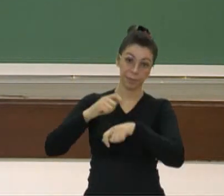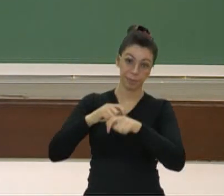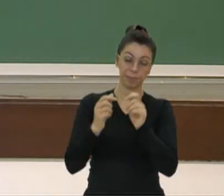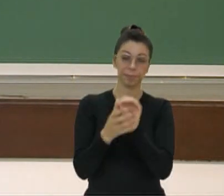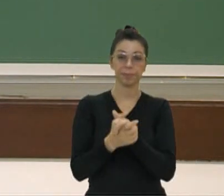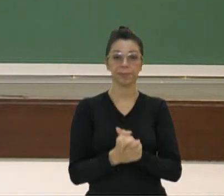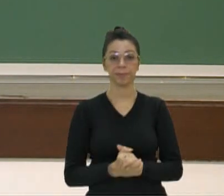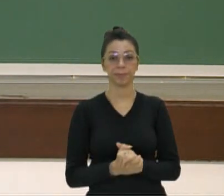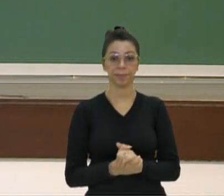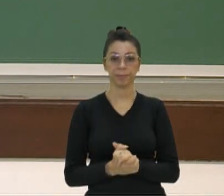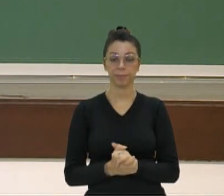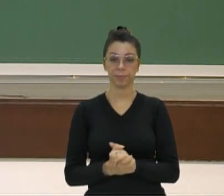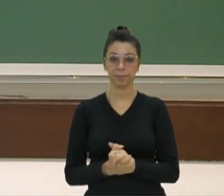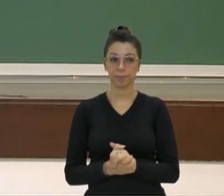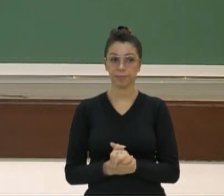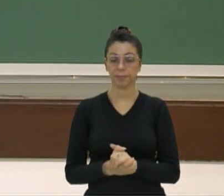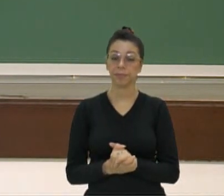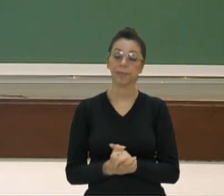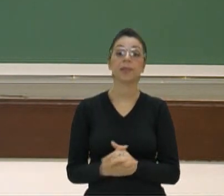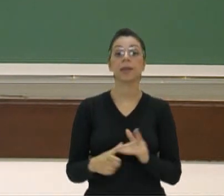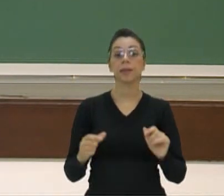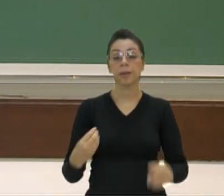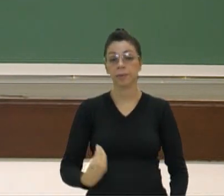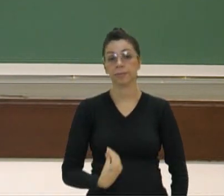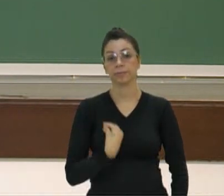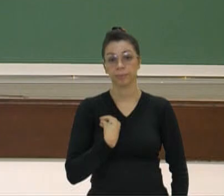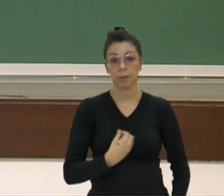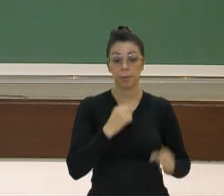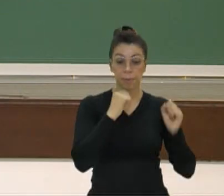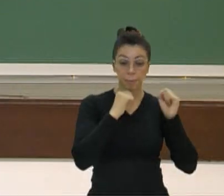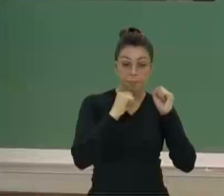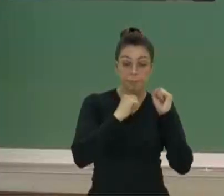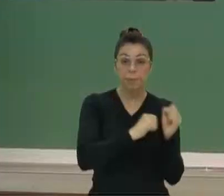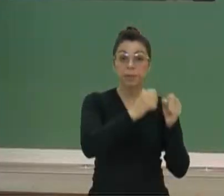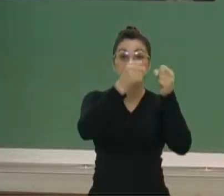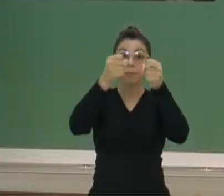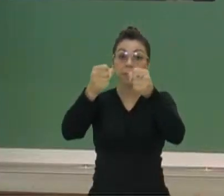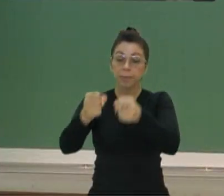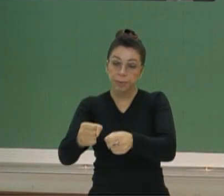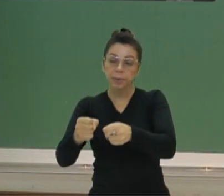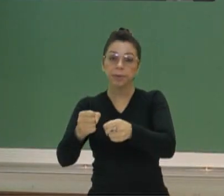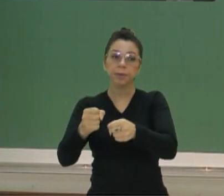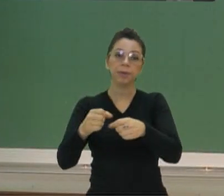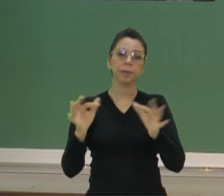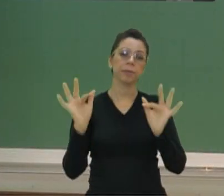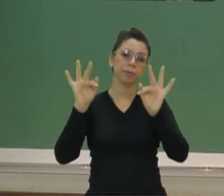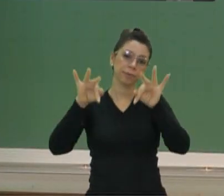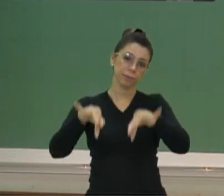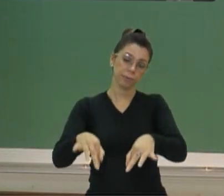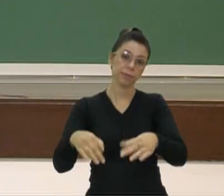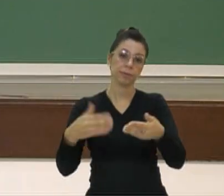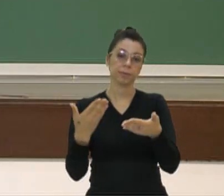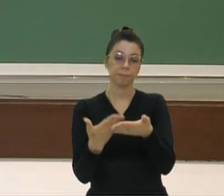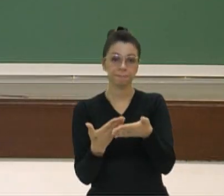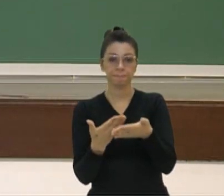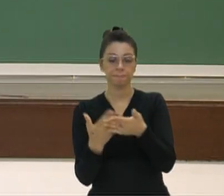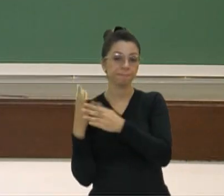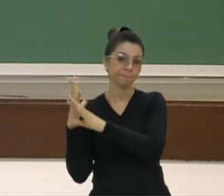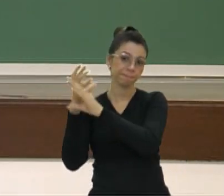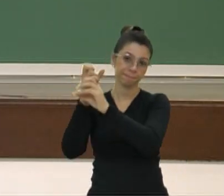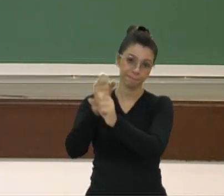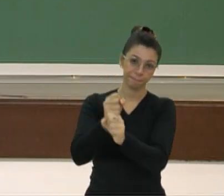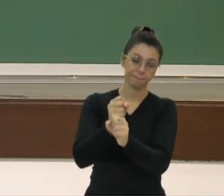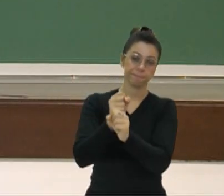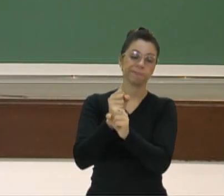e obviamente existe esse potencial a ser resgatado. Finalizamos aí, gente, a nossa